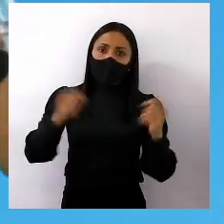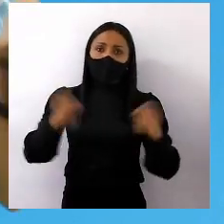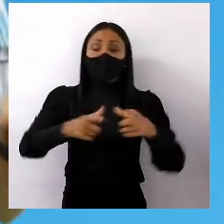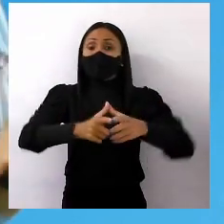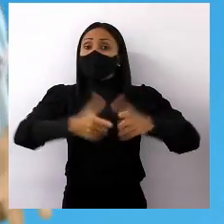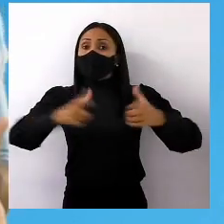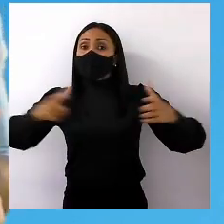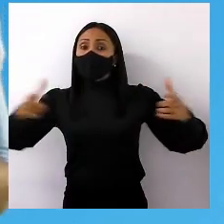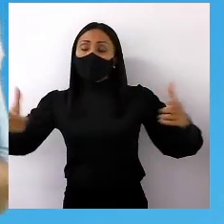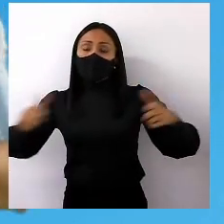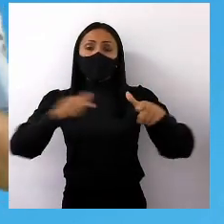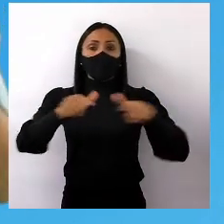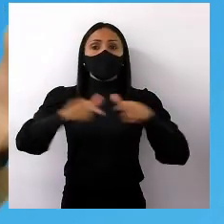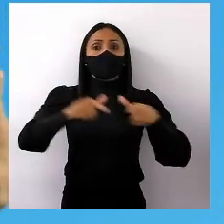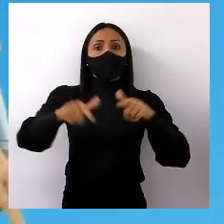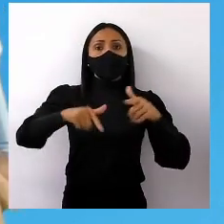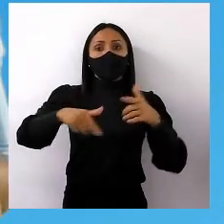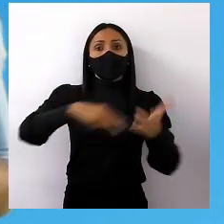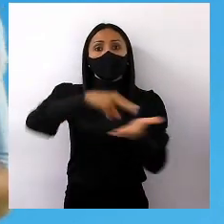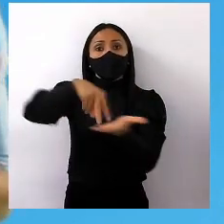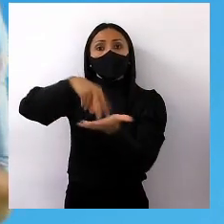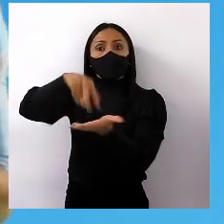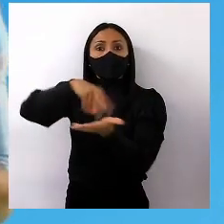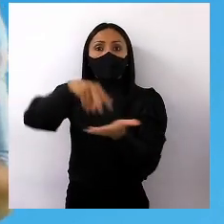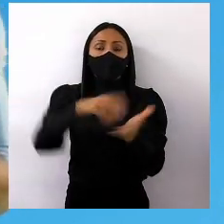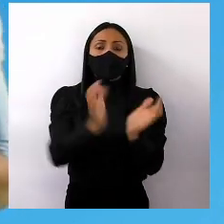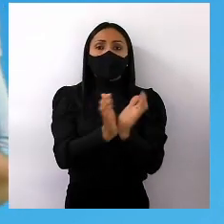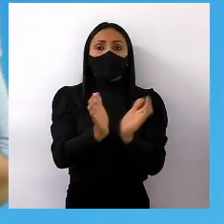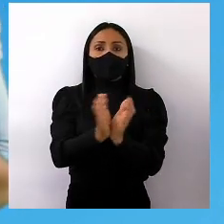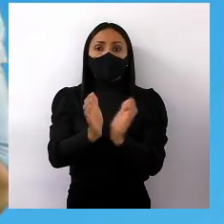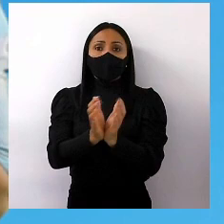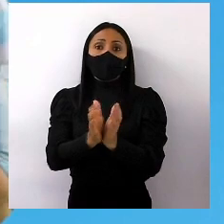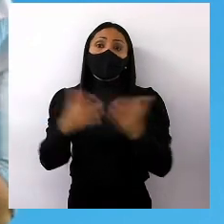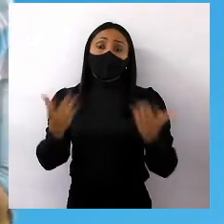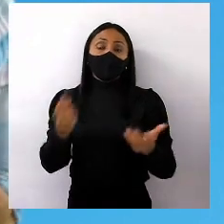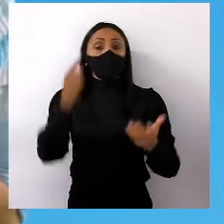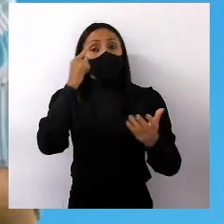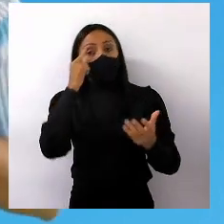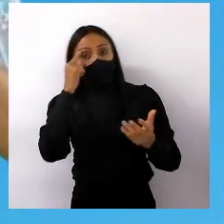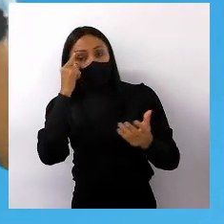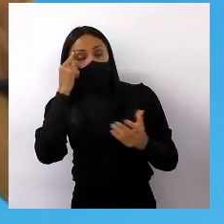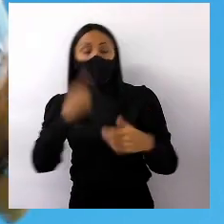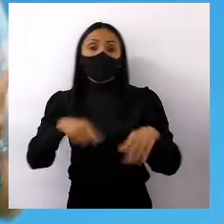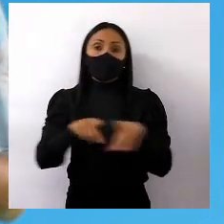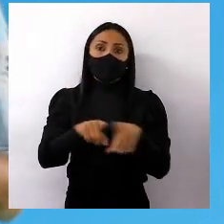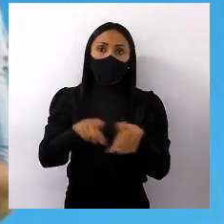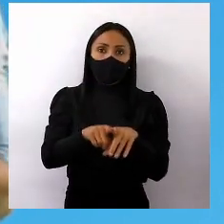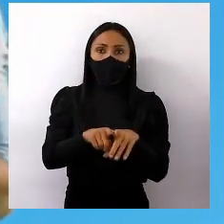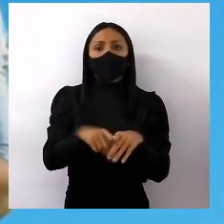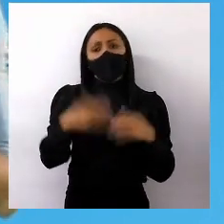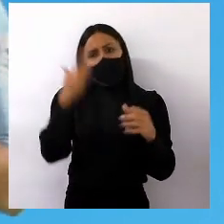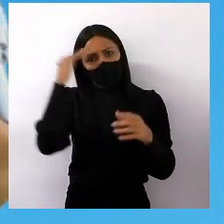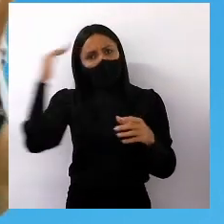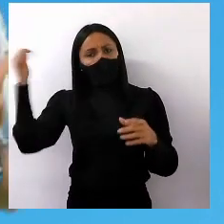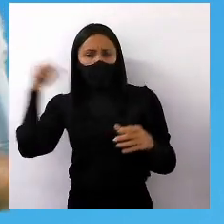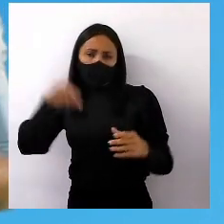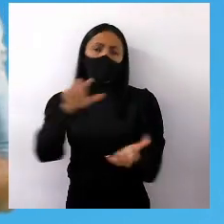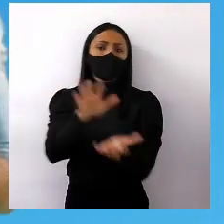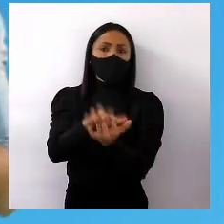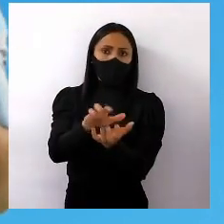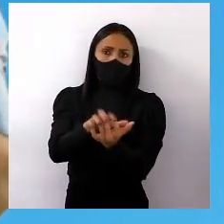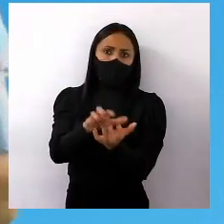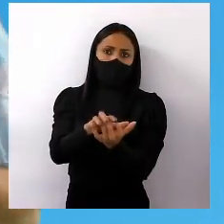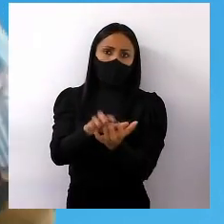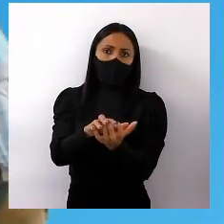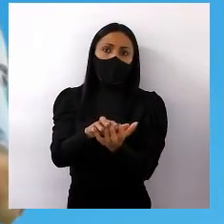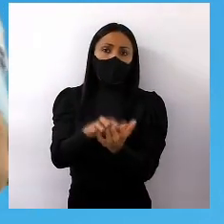o trabalho com o balé popular e tornar tudo o que ele é hoje. Então, Ariano Suassuna também, né, um grande nome aqui do nosso estado, né, o ilustre Ariano,